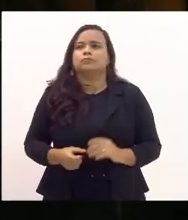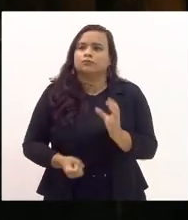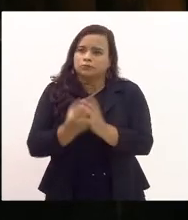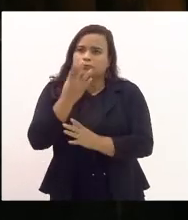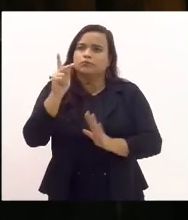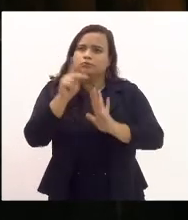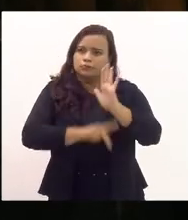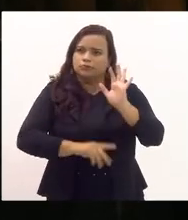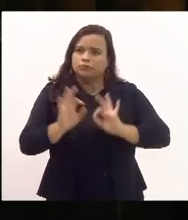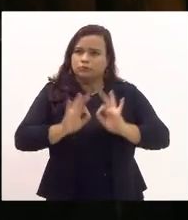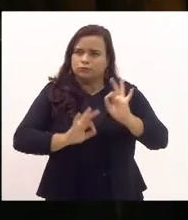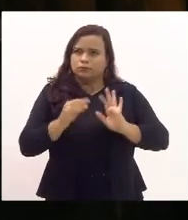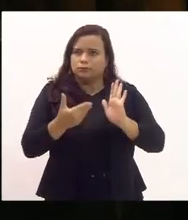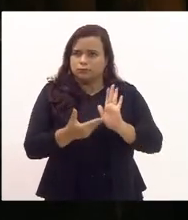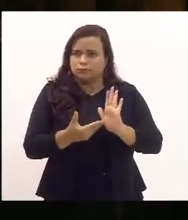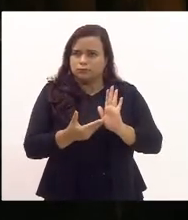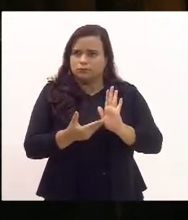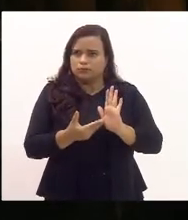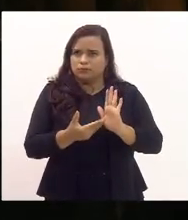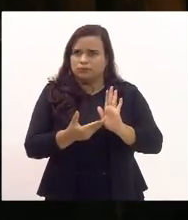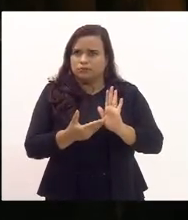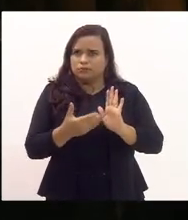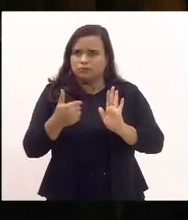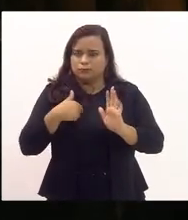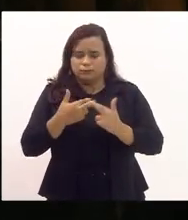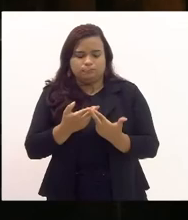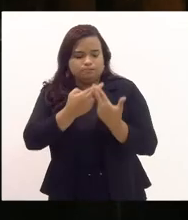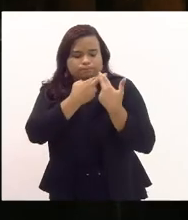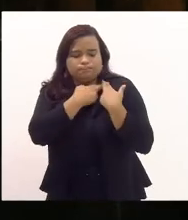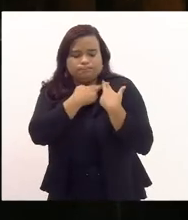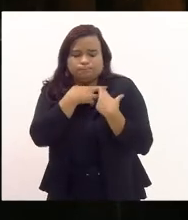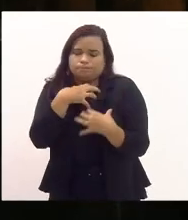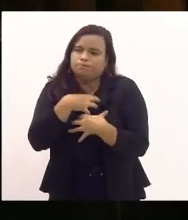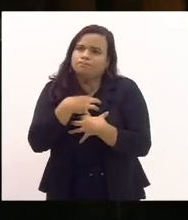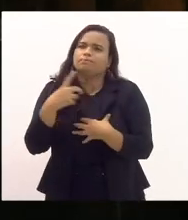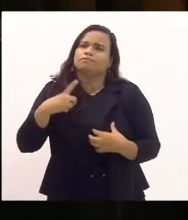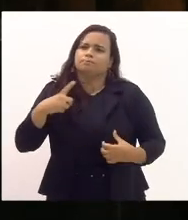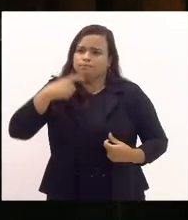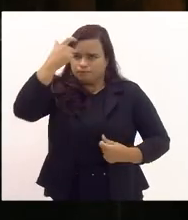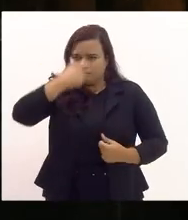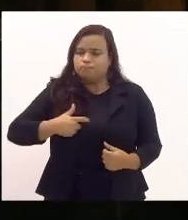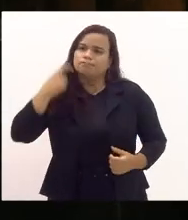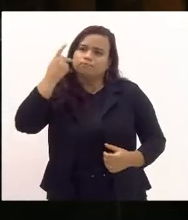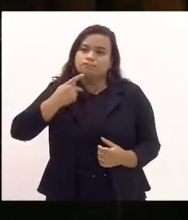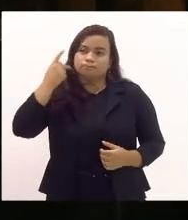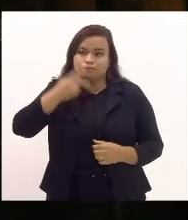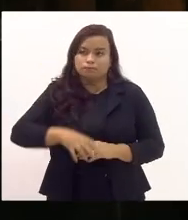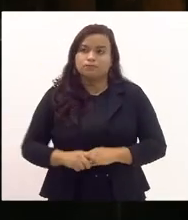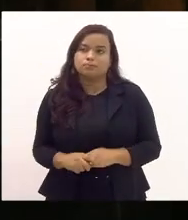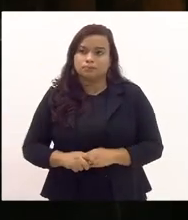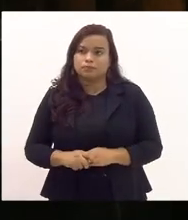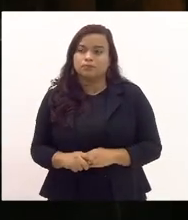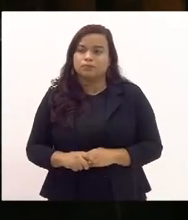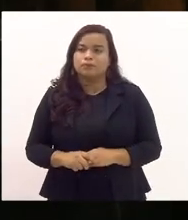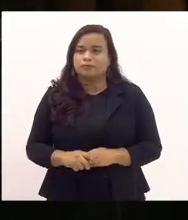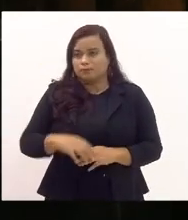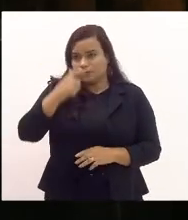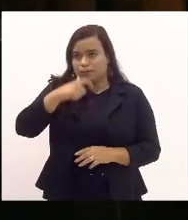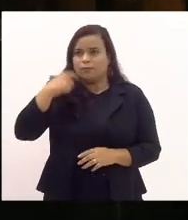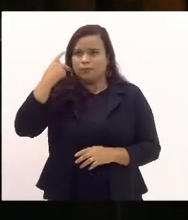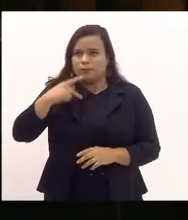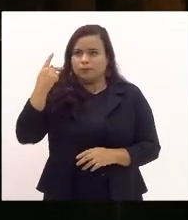projeto eu me vejo numa grande responsabilidade como o parlamentar como uma